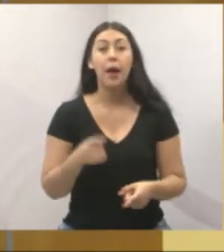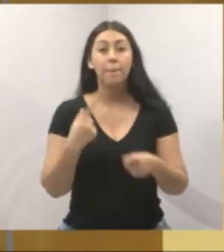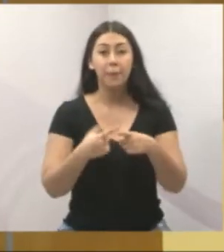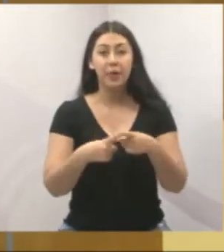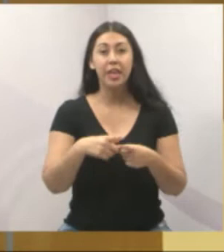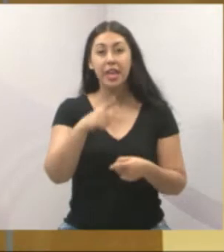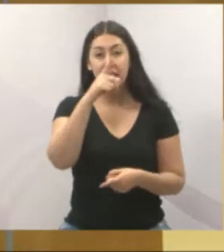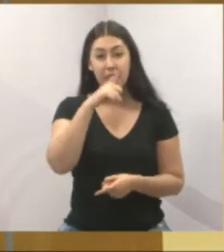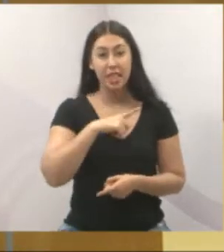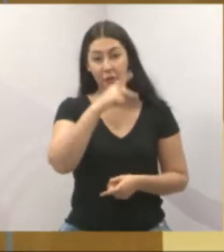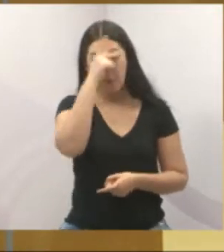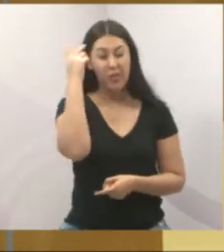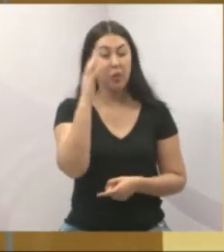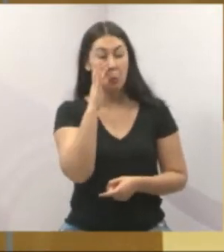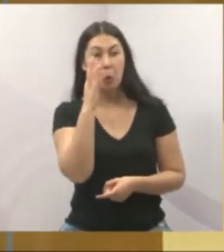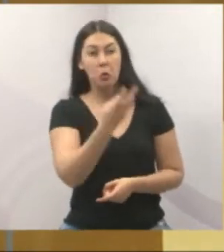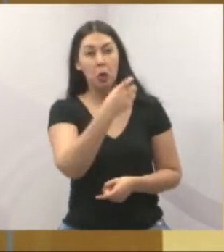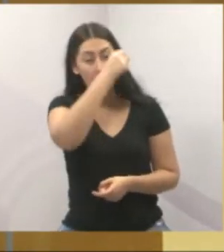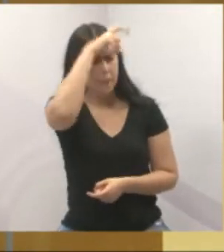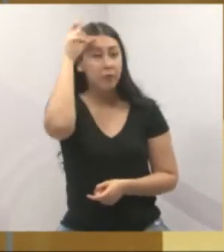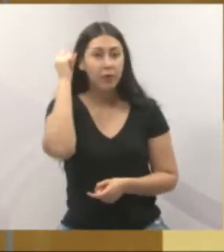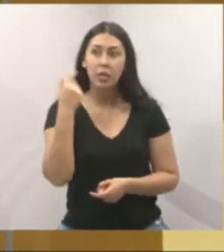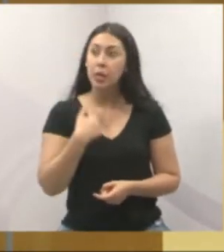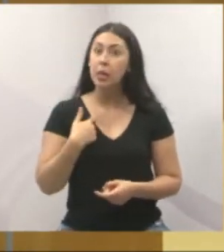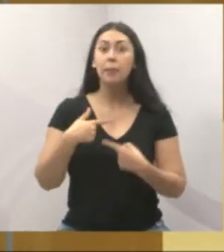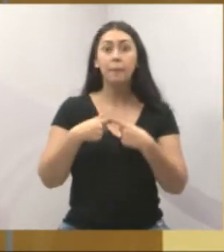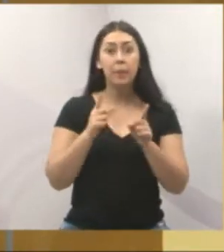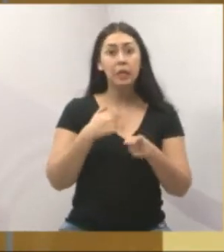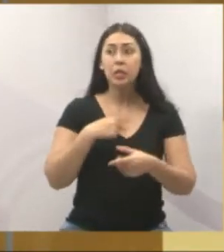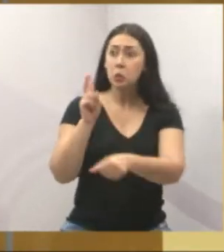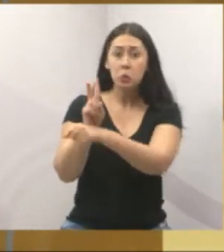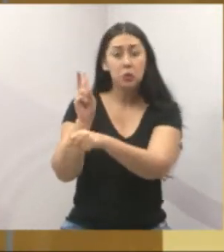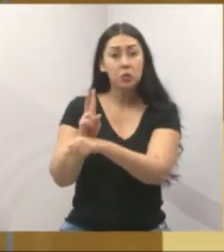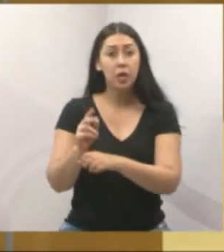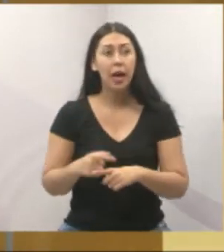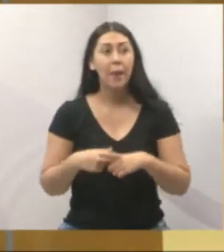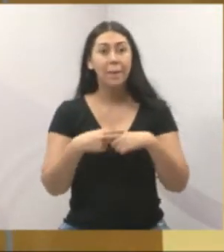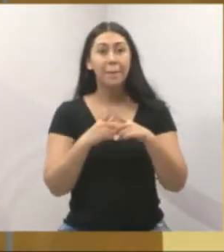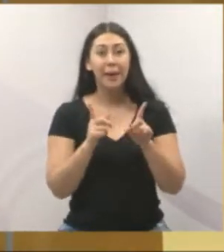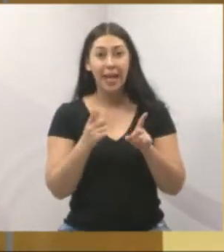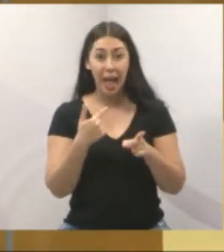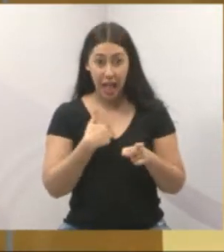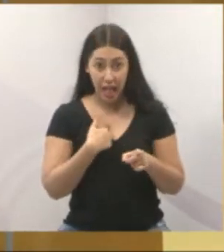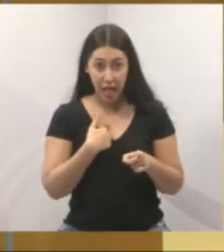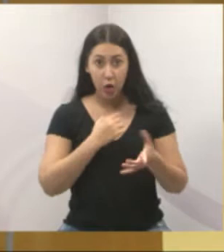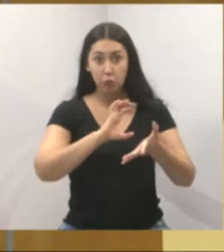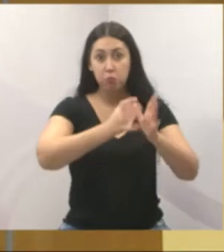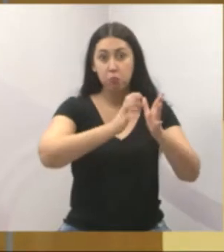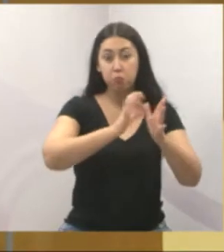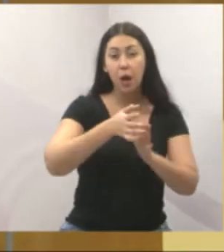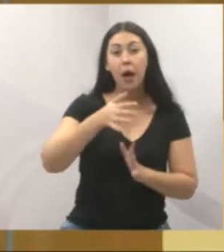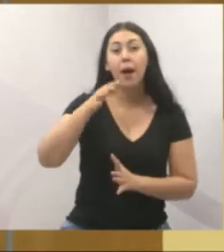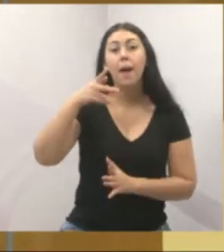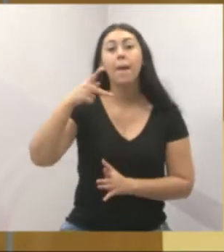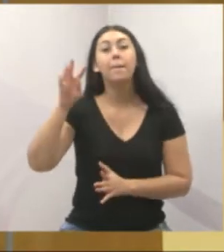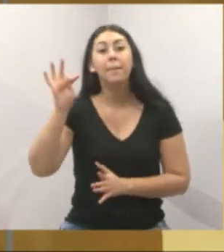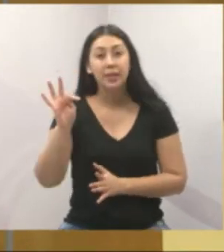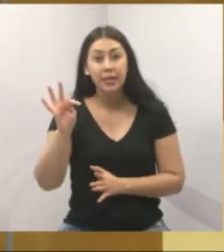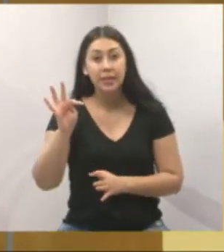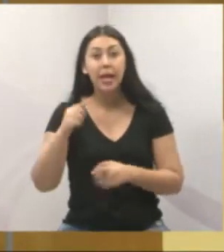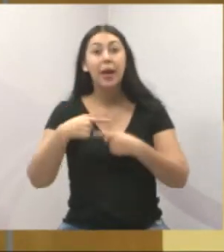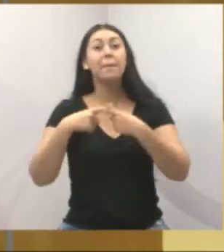prefeito e olha só que situação que me põe. Um vereador do PT subir à tribuna